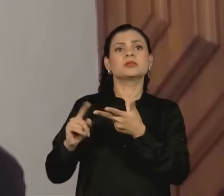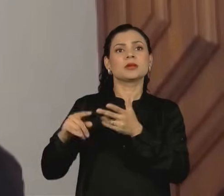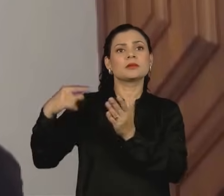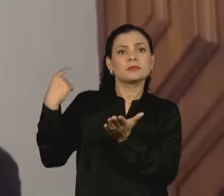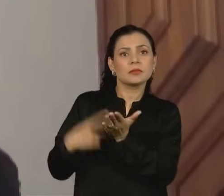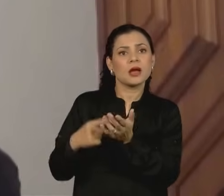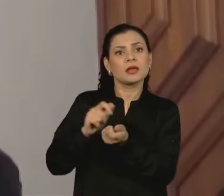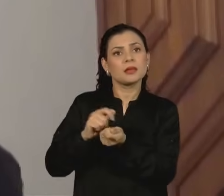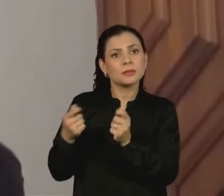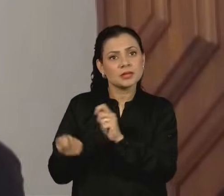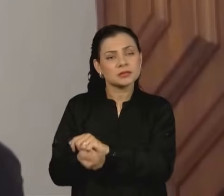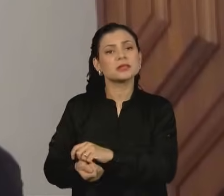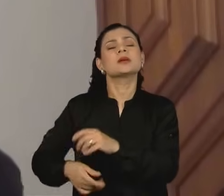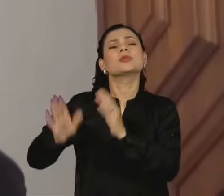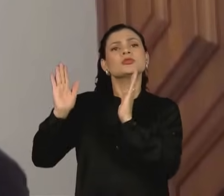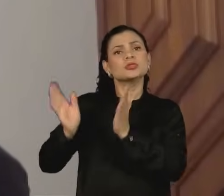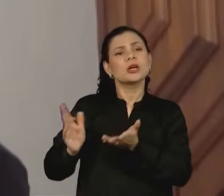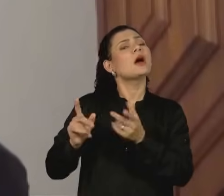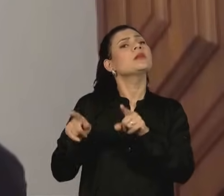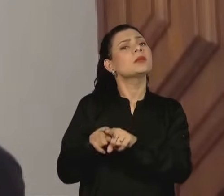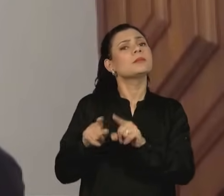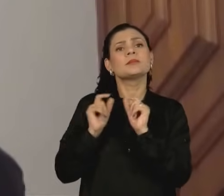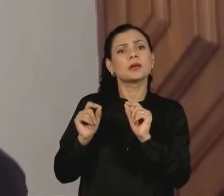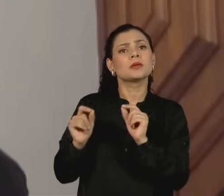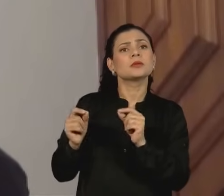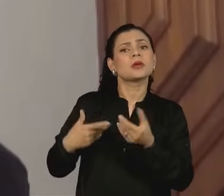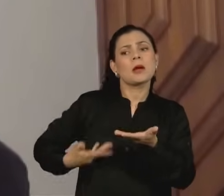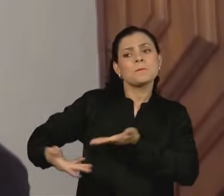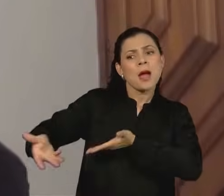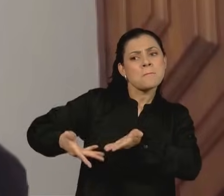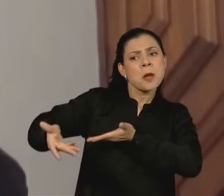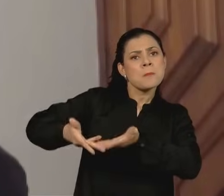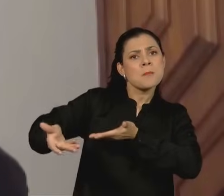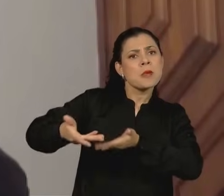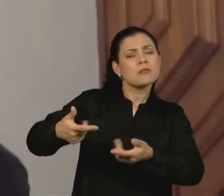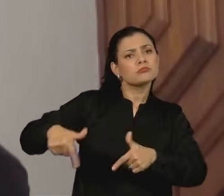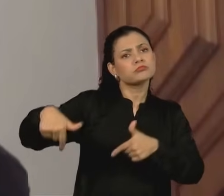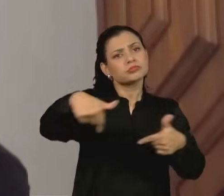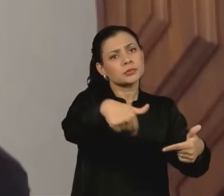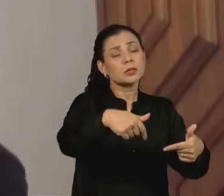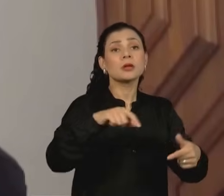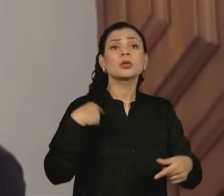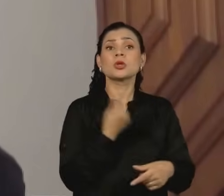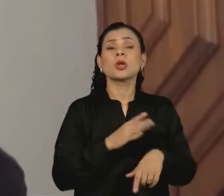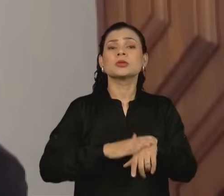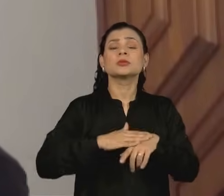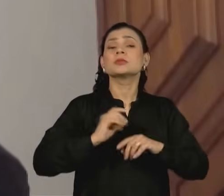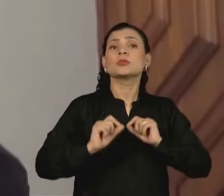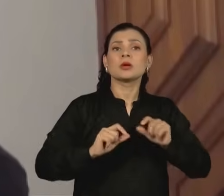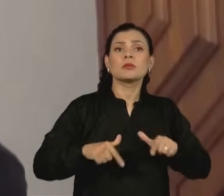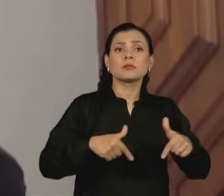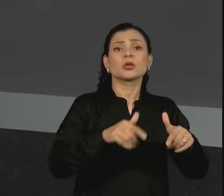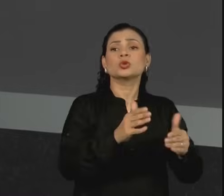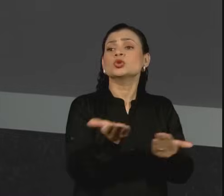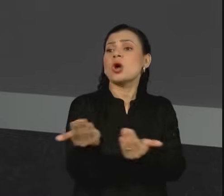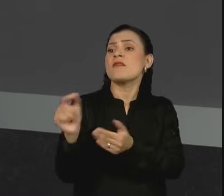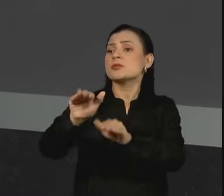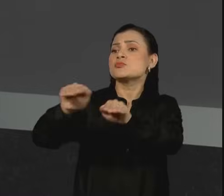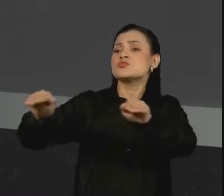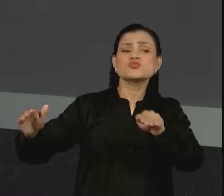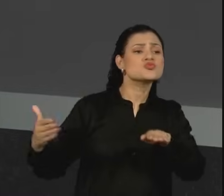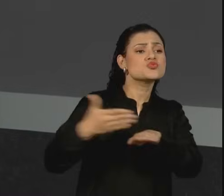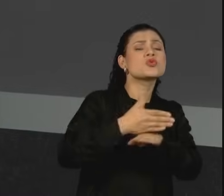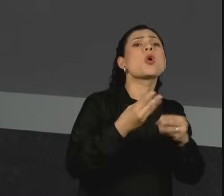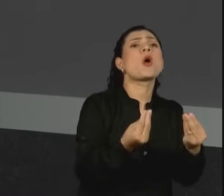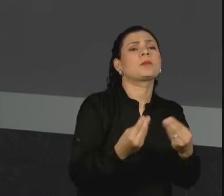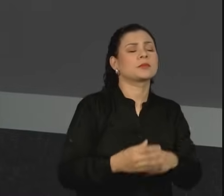agenda de adaptação, é o fortalecimento do multilateralismo, mas na prática, como que a gente envolve as juventudes nisso? E o que